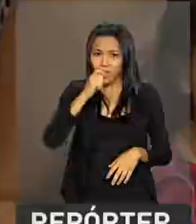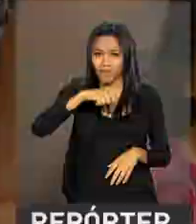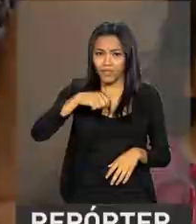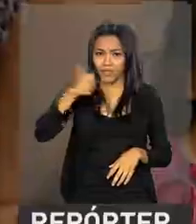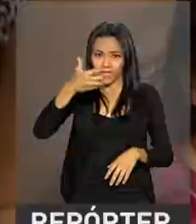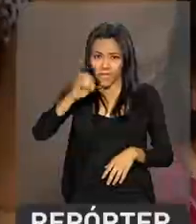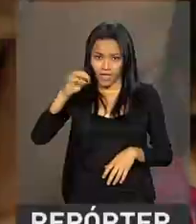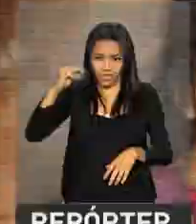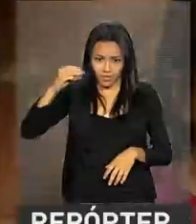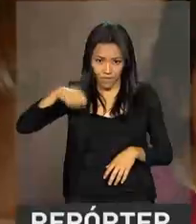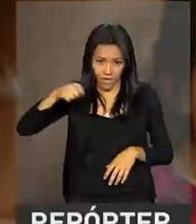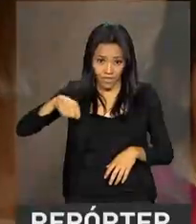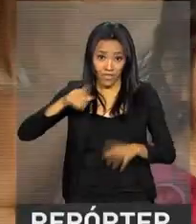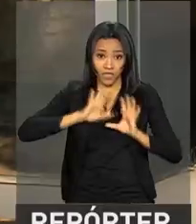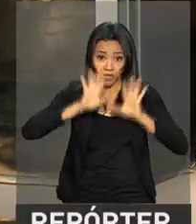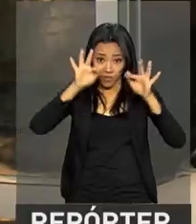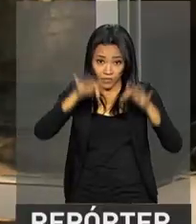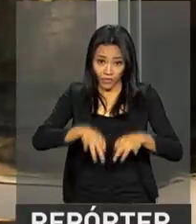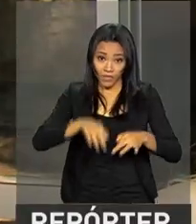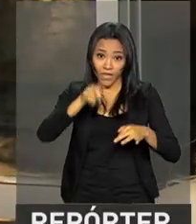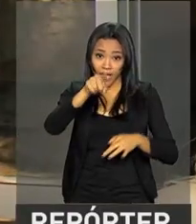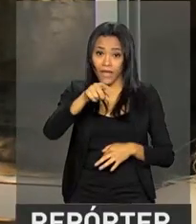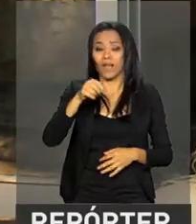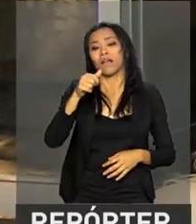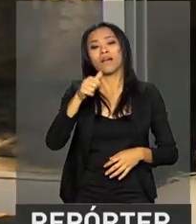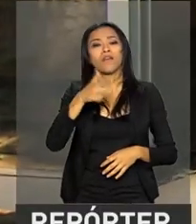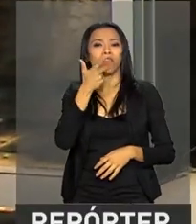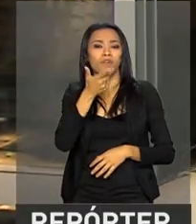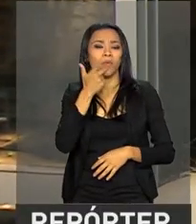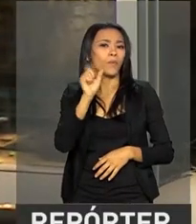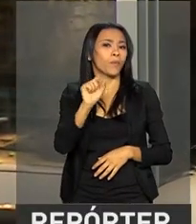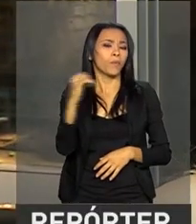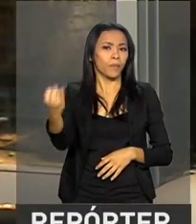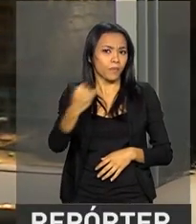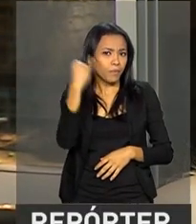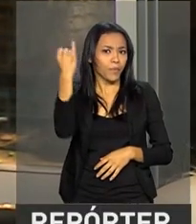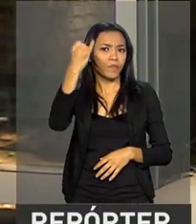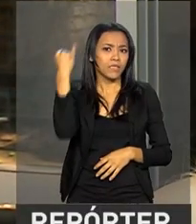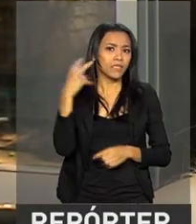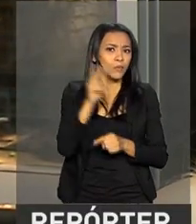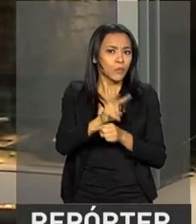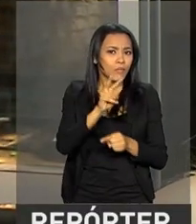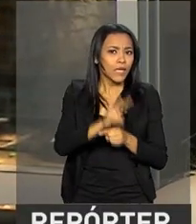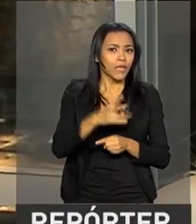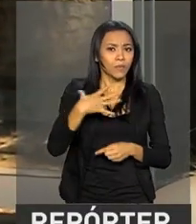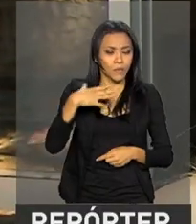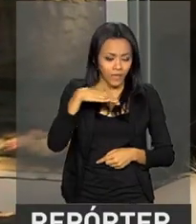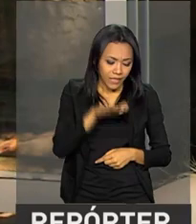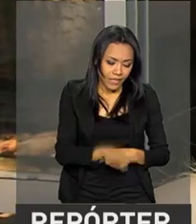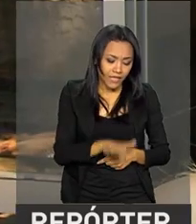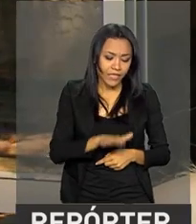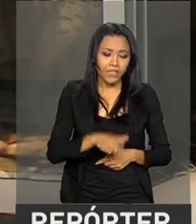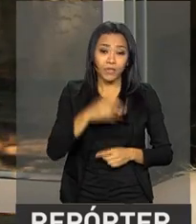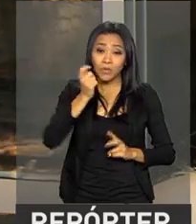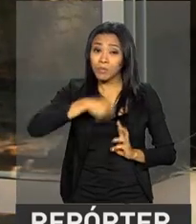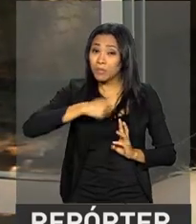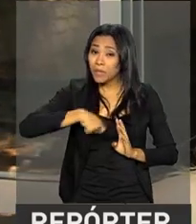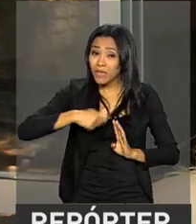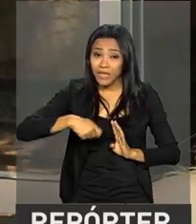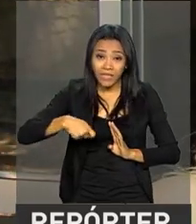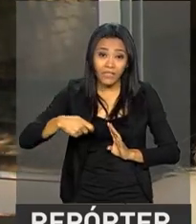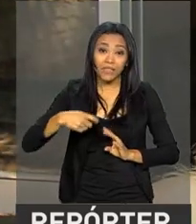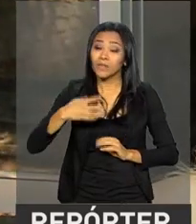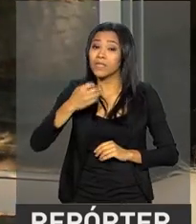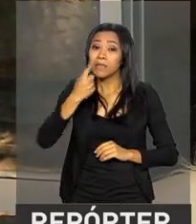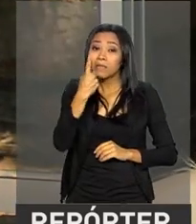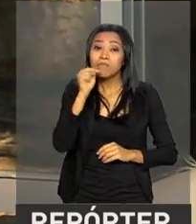1 ano e 10 meses. Ao final da visita, Marcela Temer falou sobre a importância dos cuidados com a criança nos primeiros